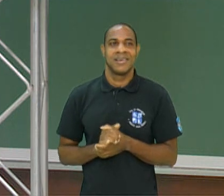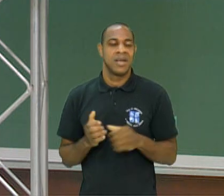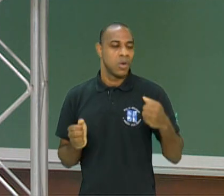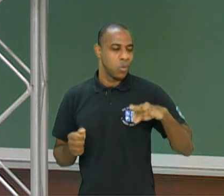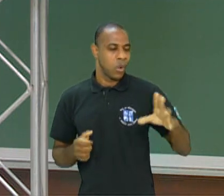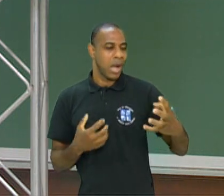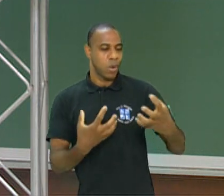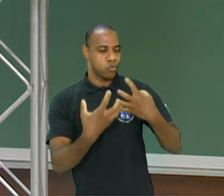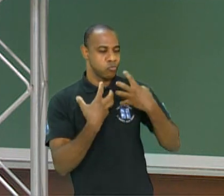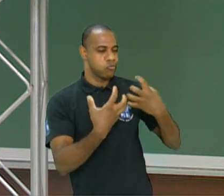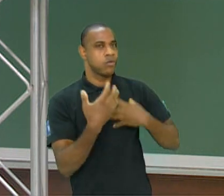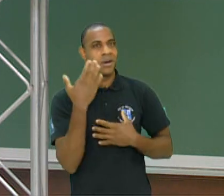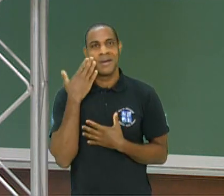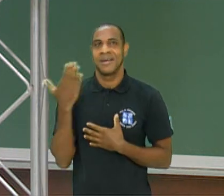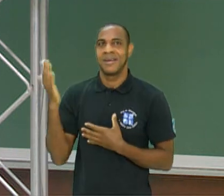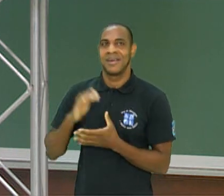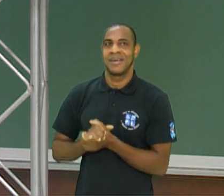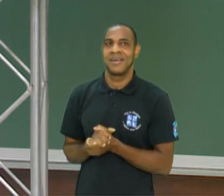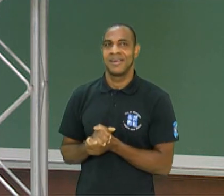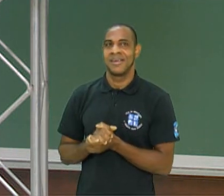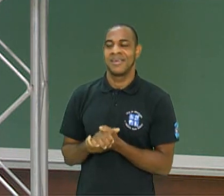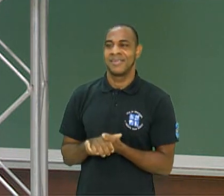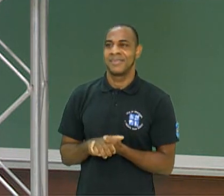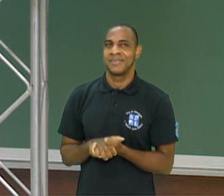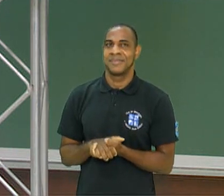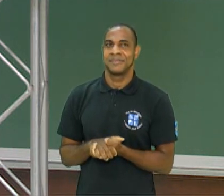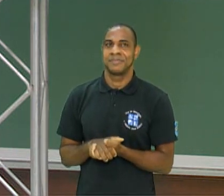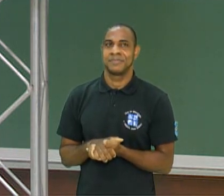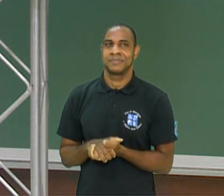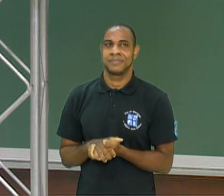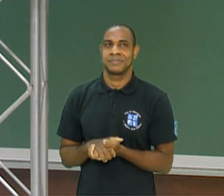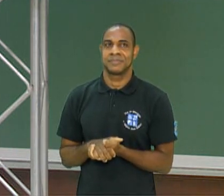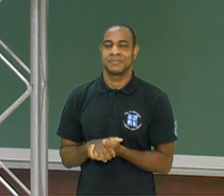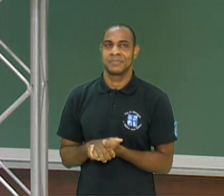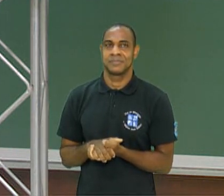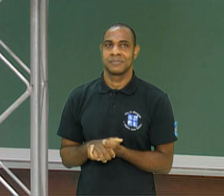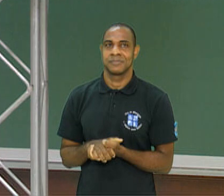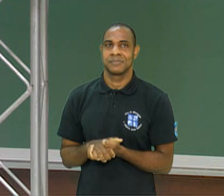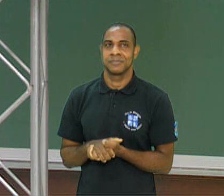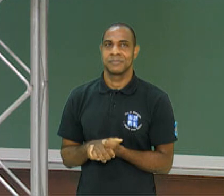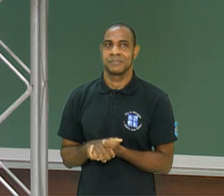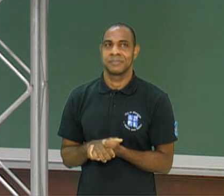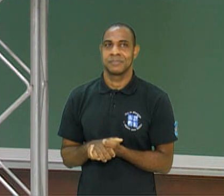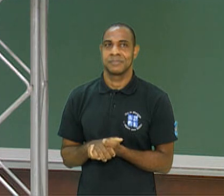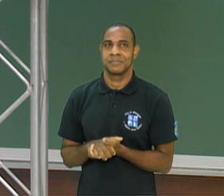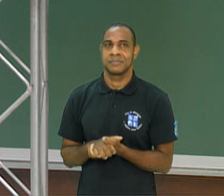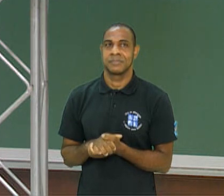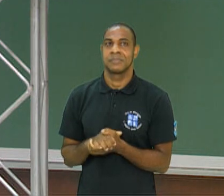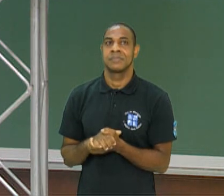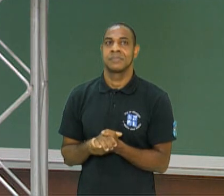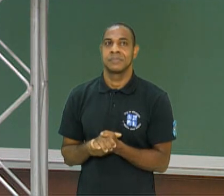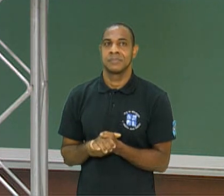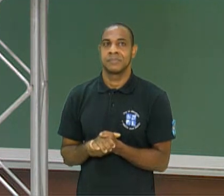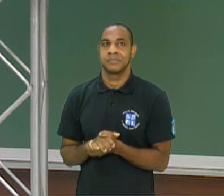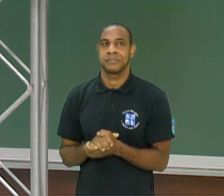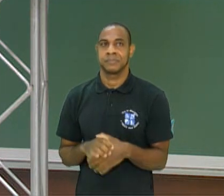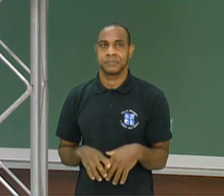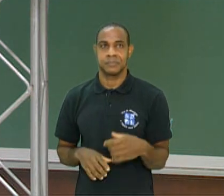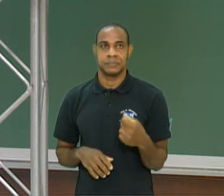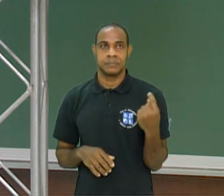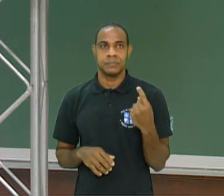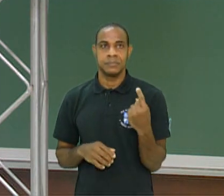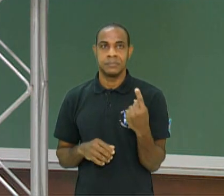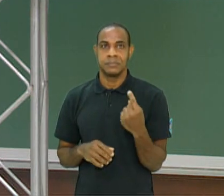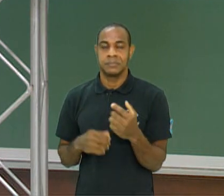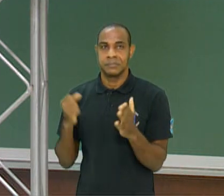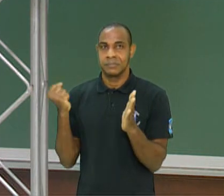diz assim, olha, letting her sit of the air conditioner. Duas questões. Primeira, é para